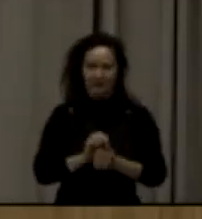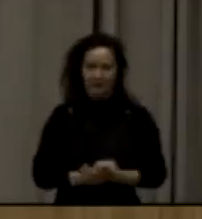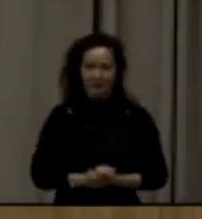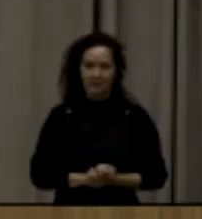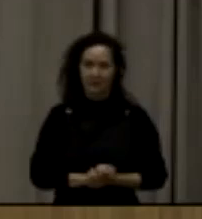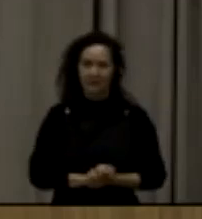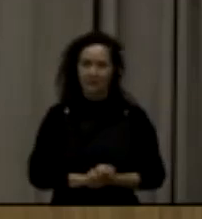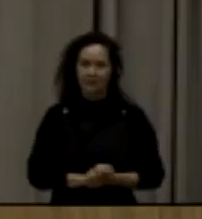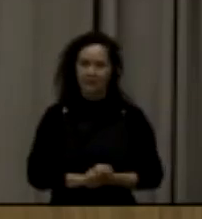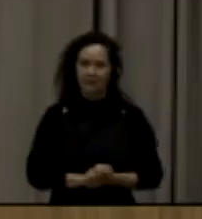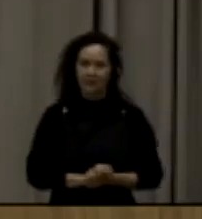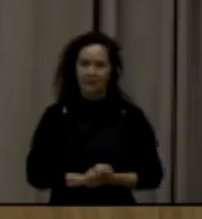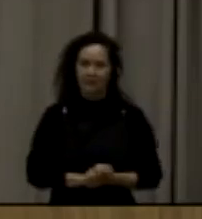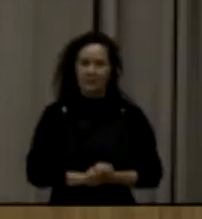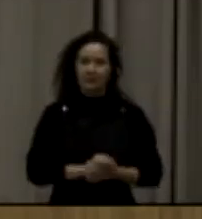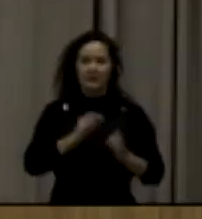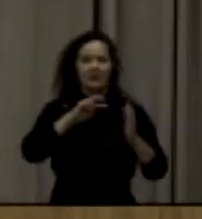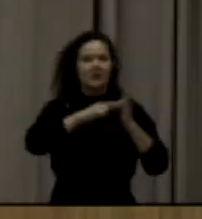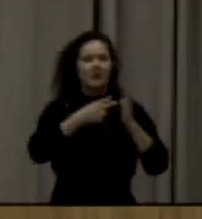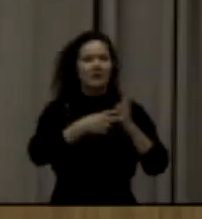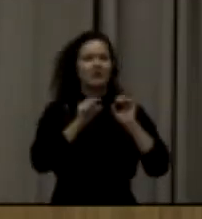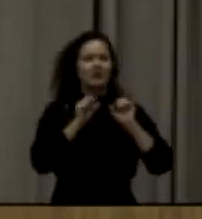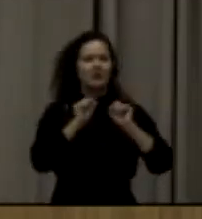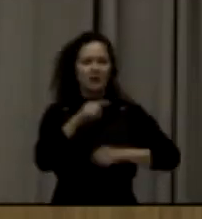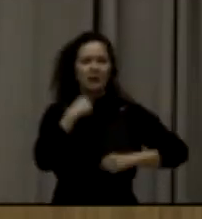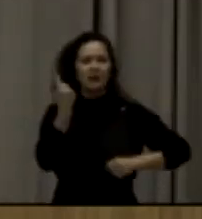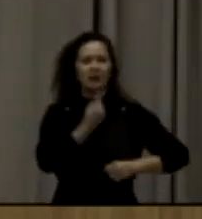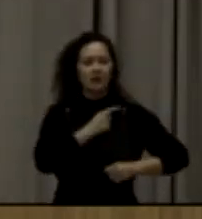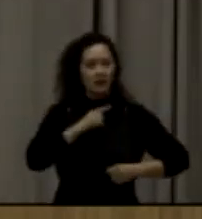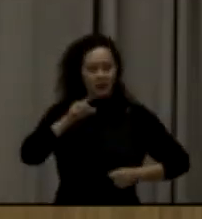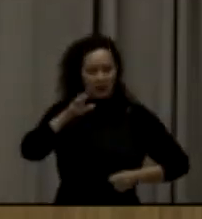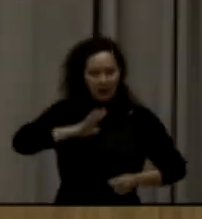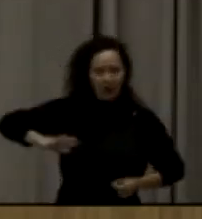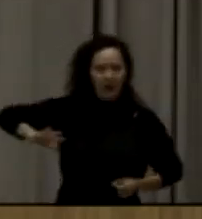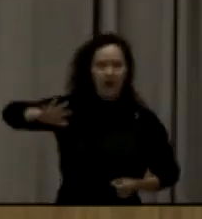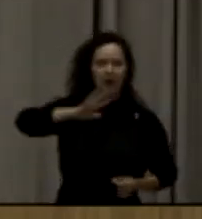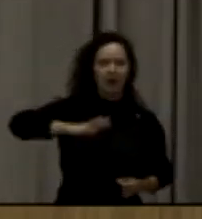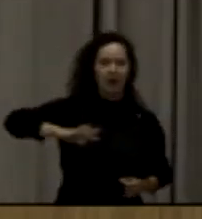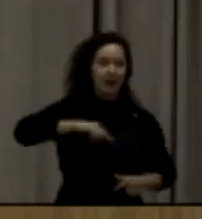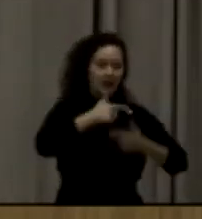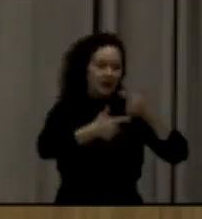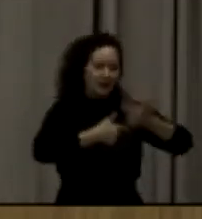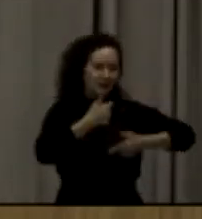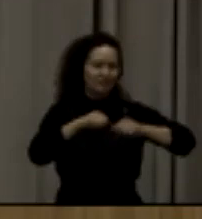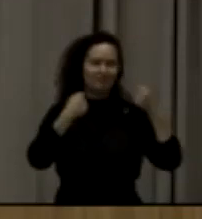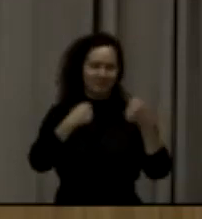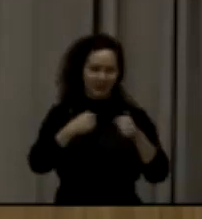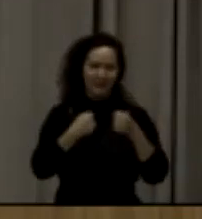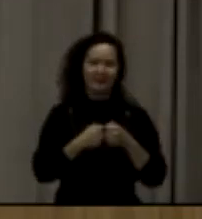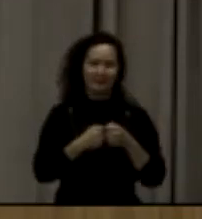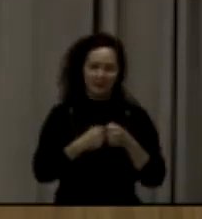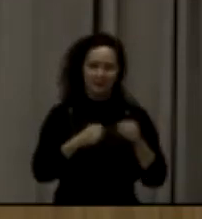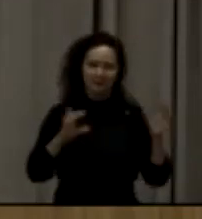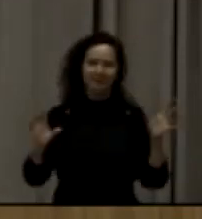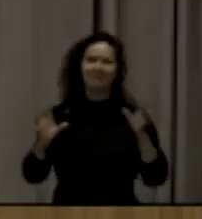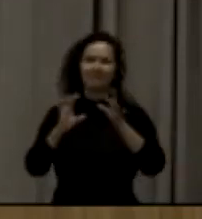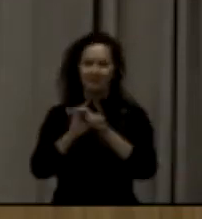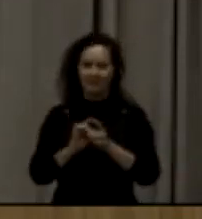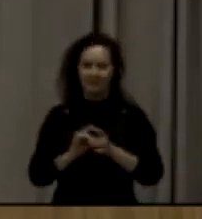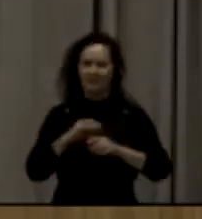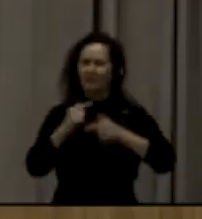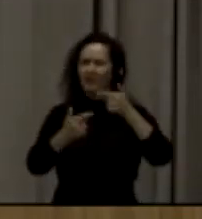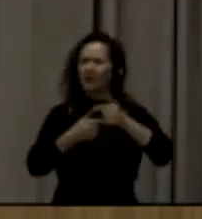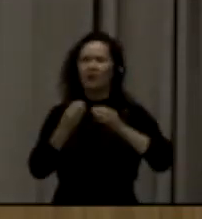isso significa que nós temos dimensões que temos que trabalhá-las. E como